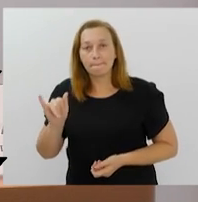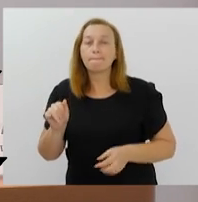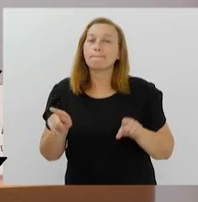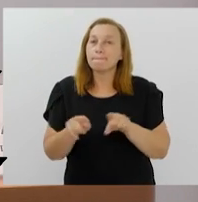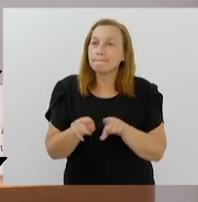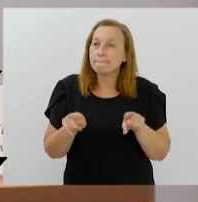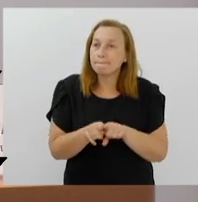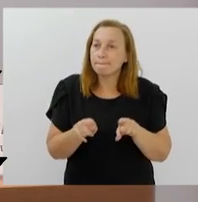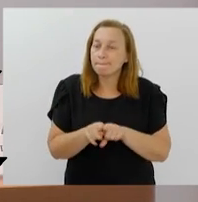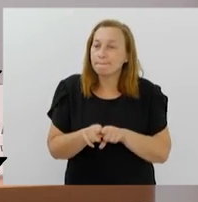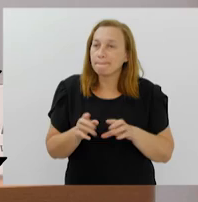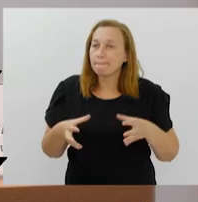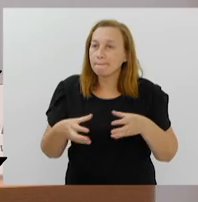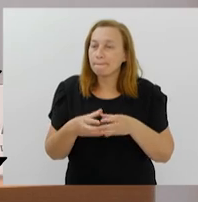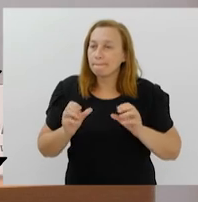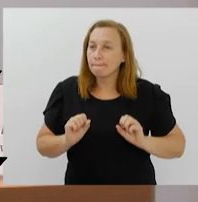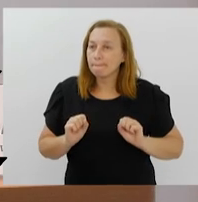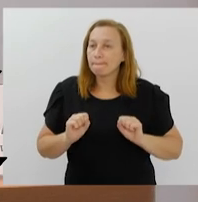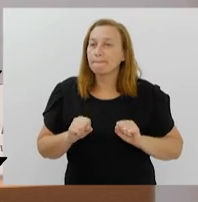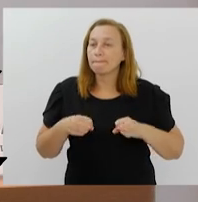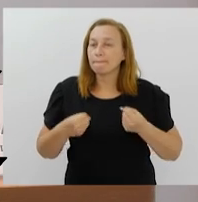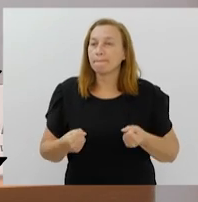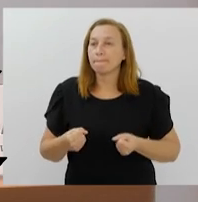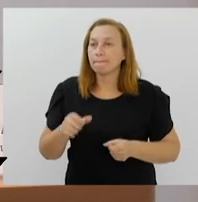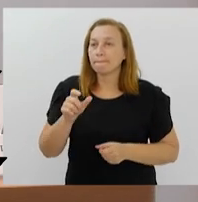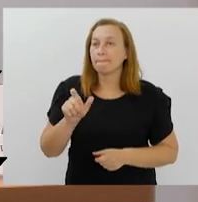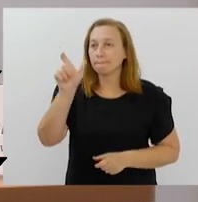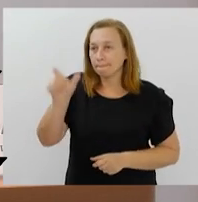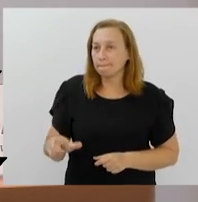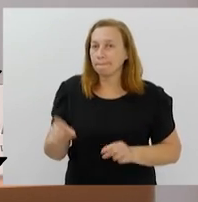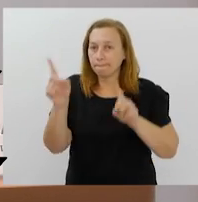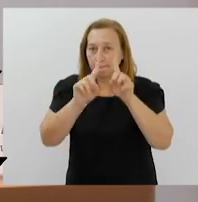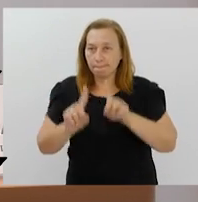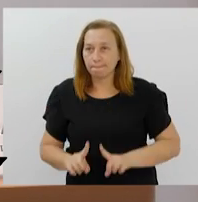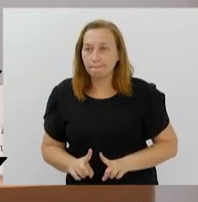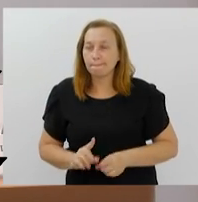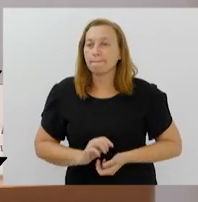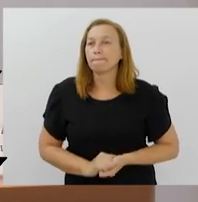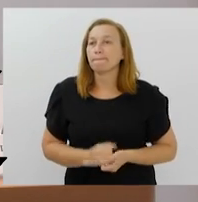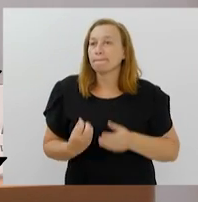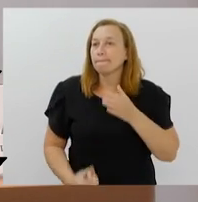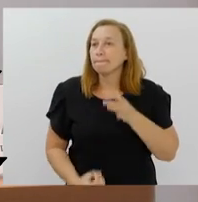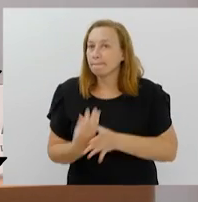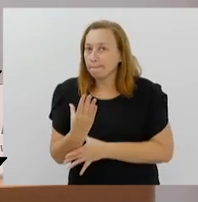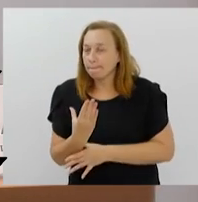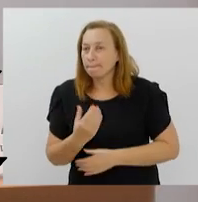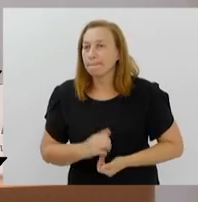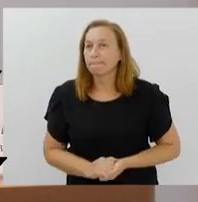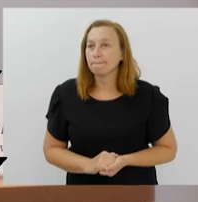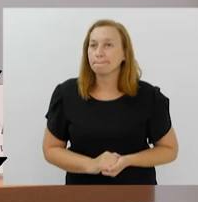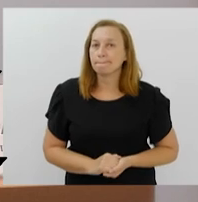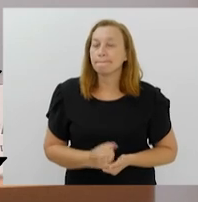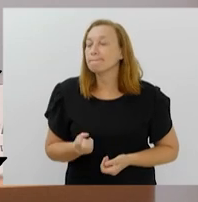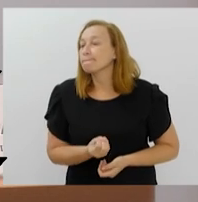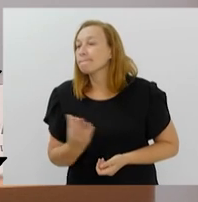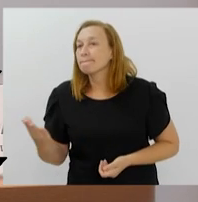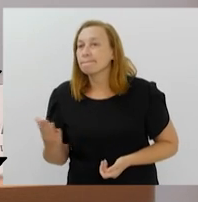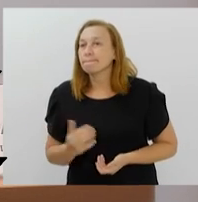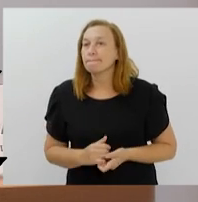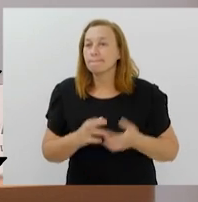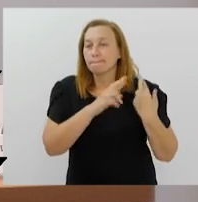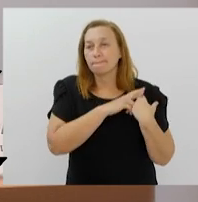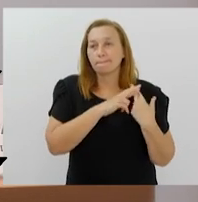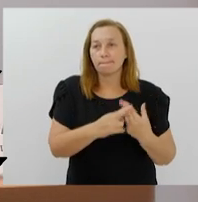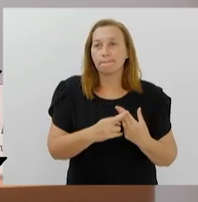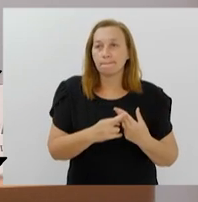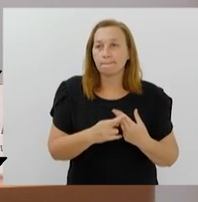também da comissão de defesa das pessoas com deficiência tá Nós criamos eu enquanto responsável